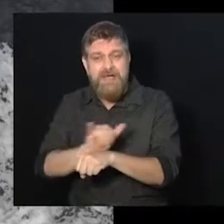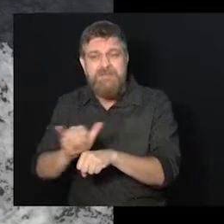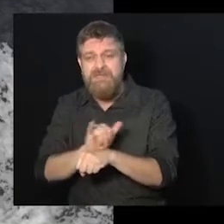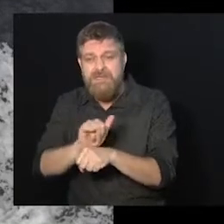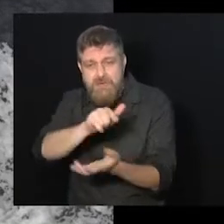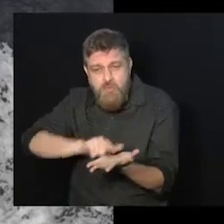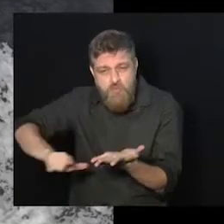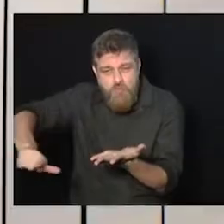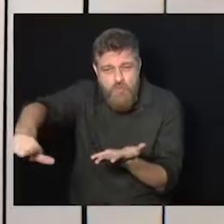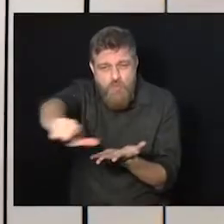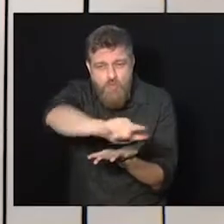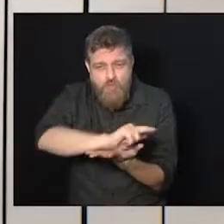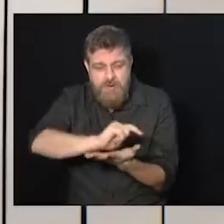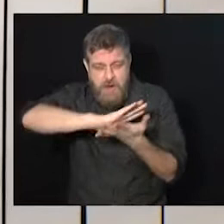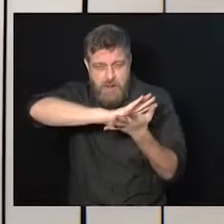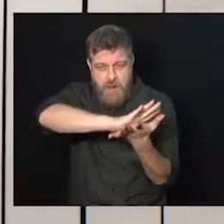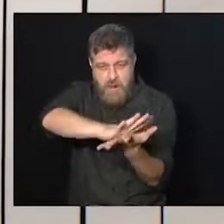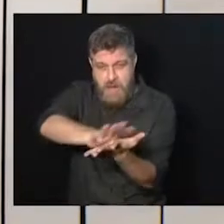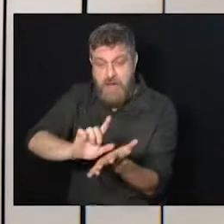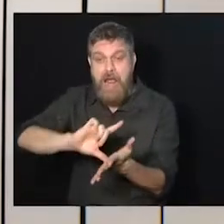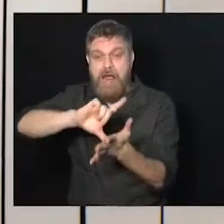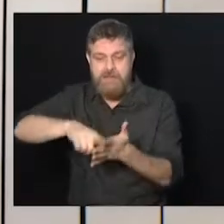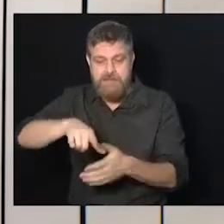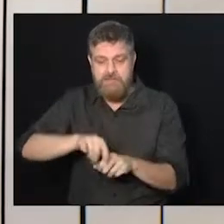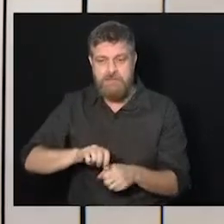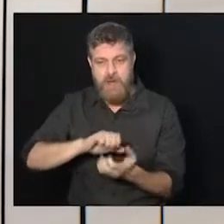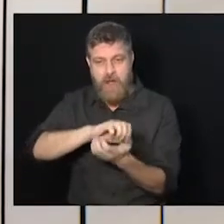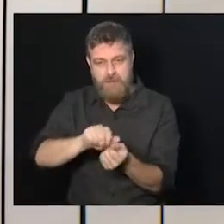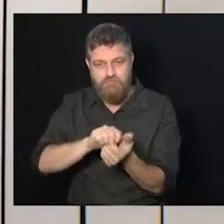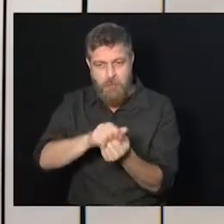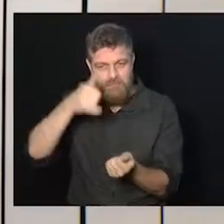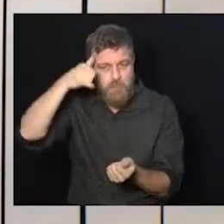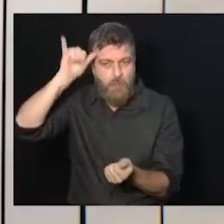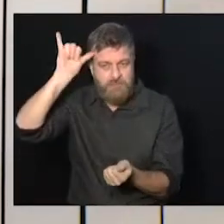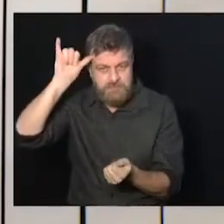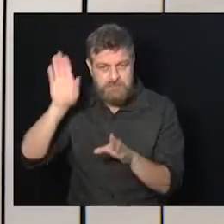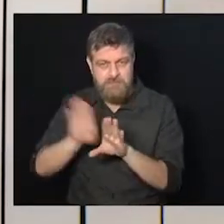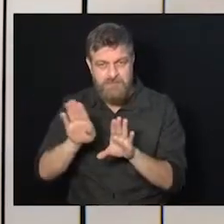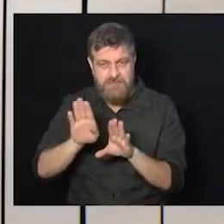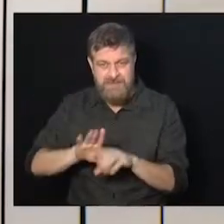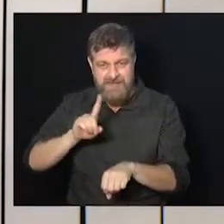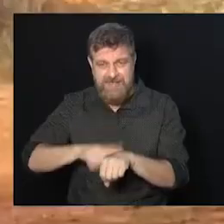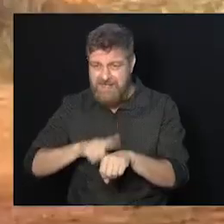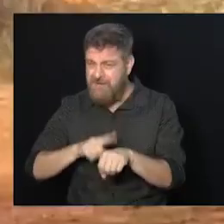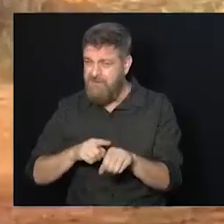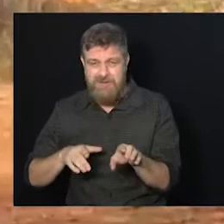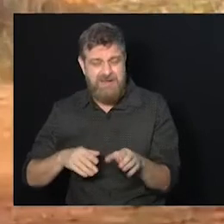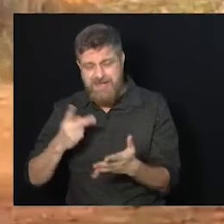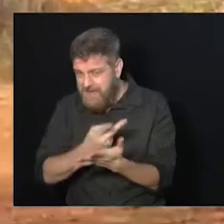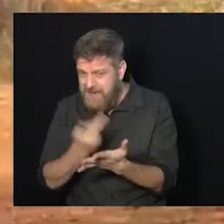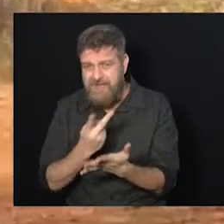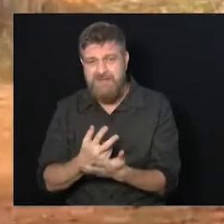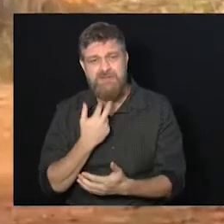limpeza diária para utilização agropastoril e nesta época do ano são prática desaconselhada